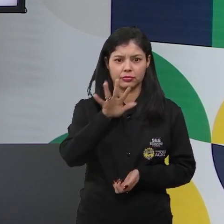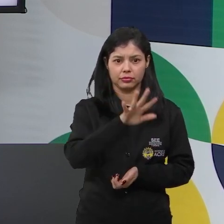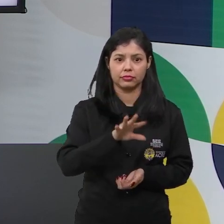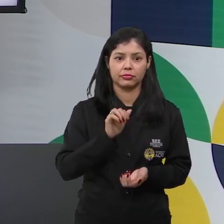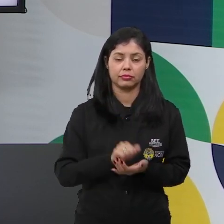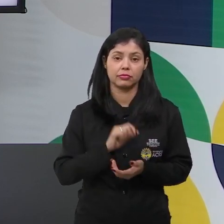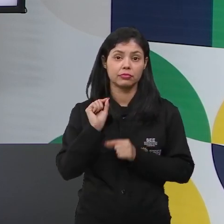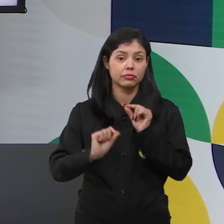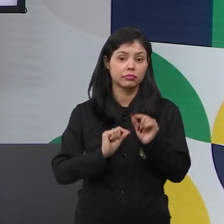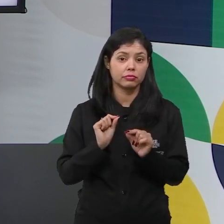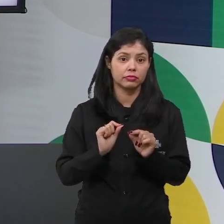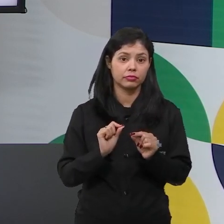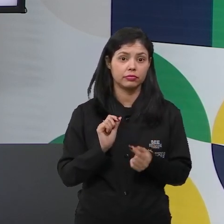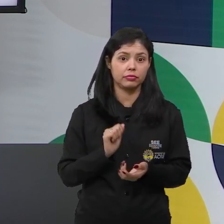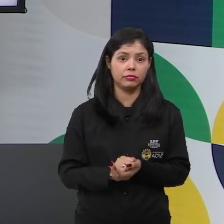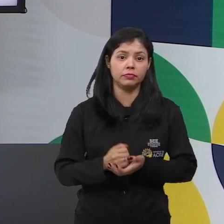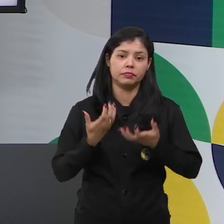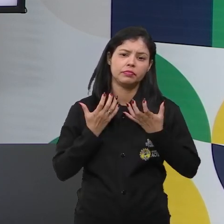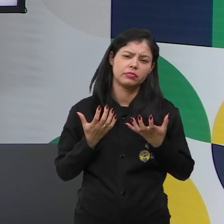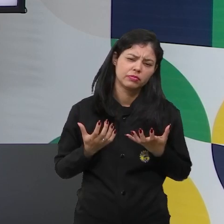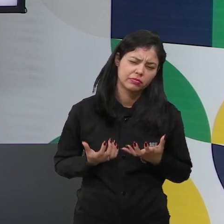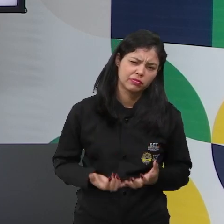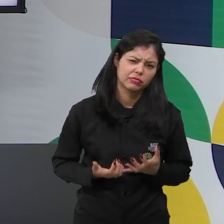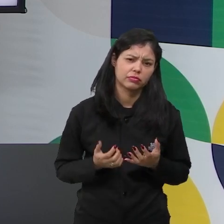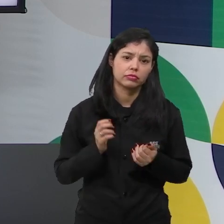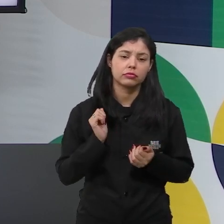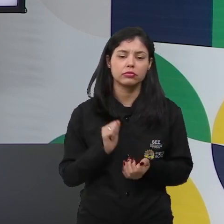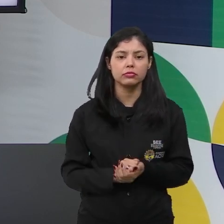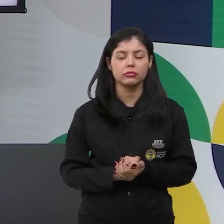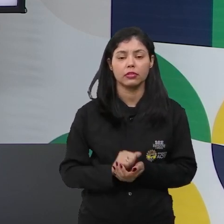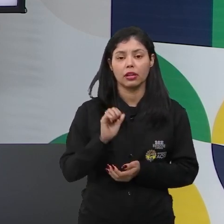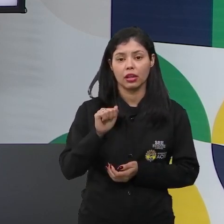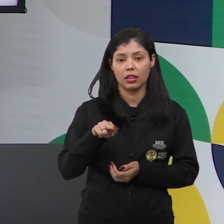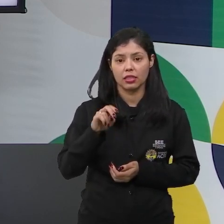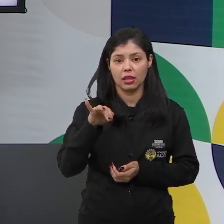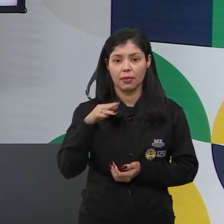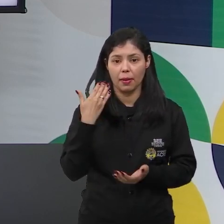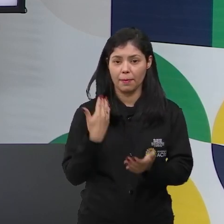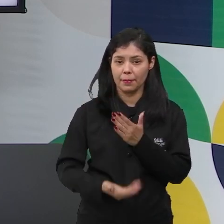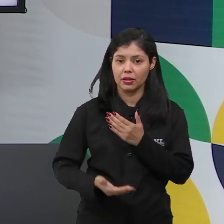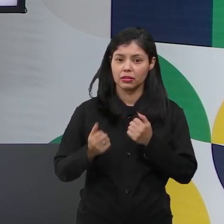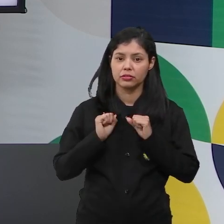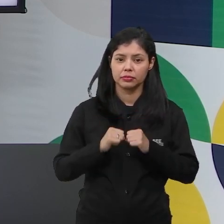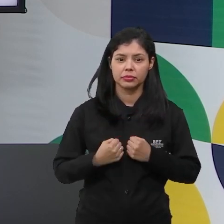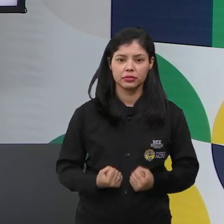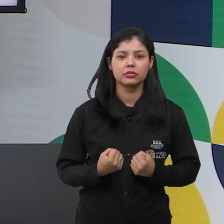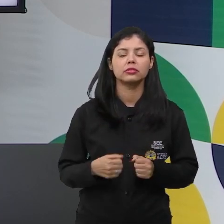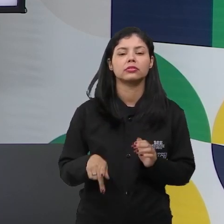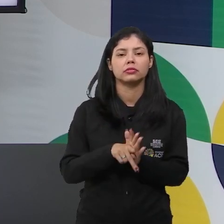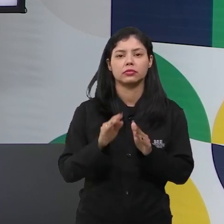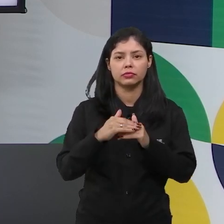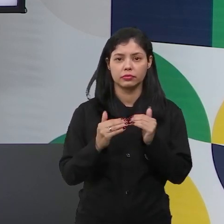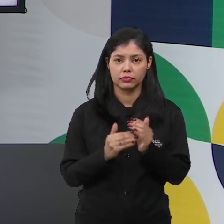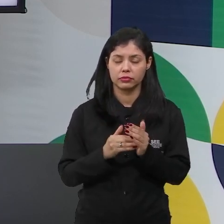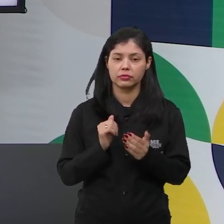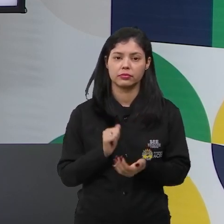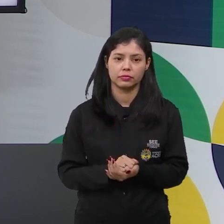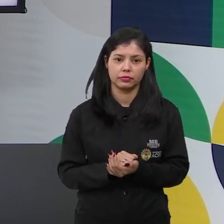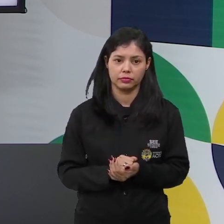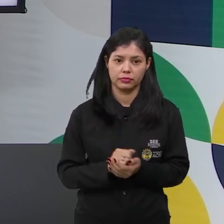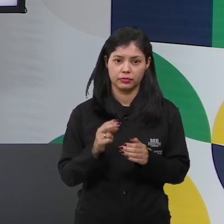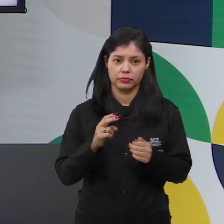verminoses vão causar o quê, gente? Um cansaço, pode trazer a questão da anemia, a perca de peso, né? Tudo isso por conta ali